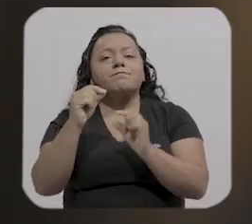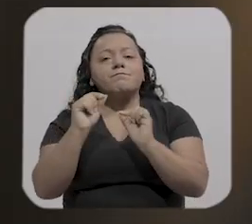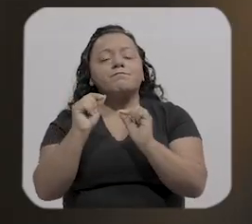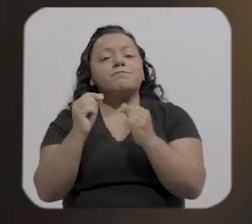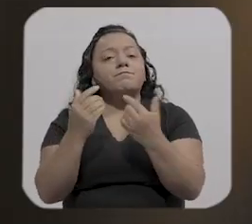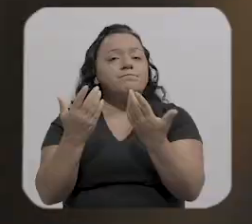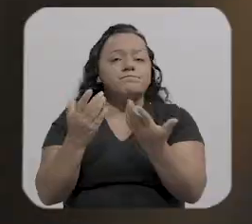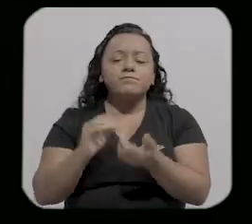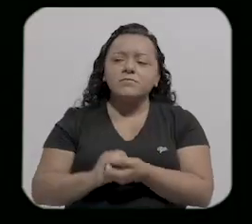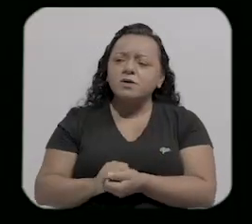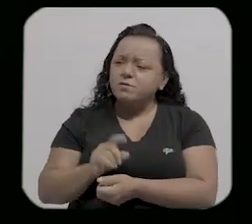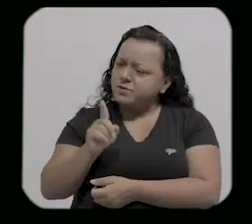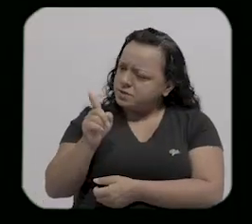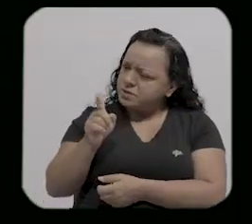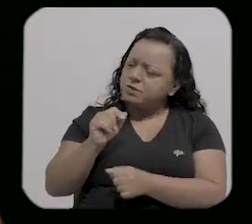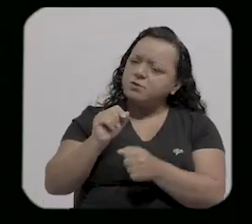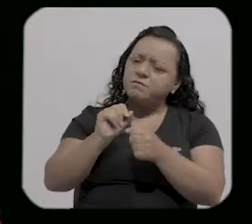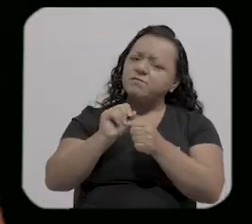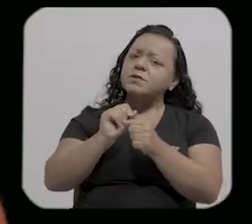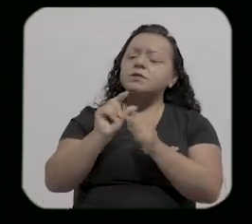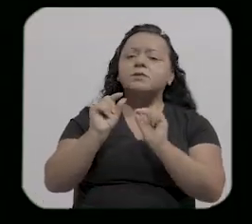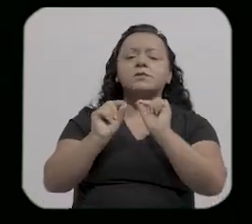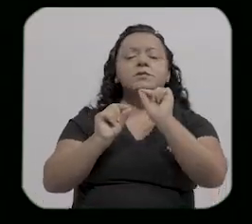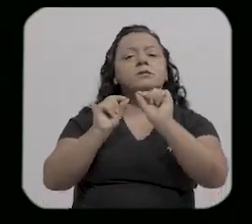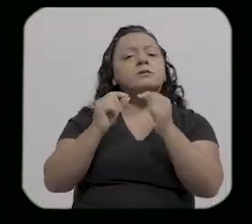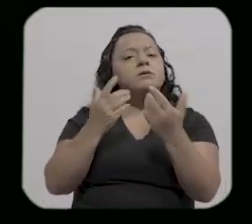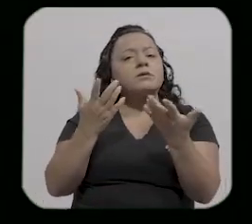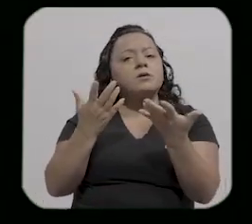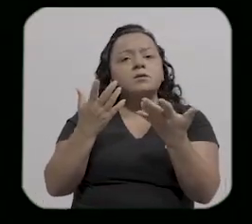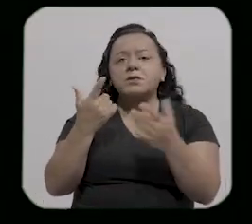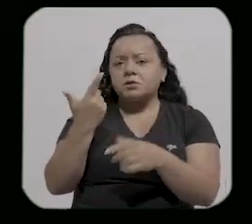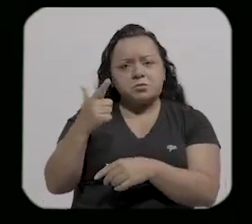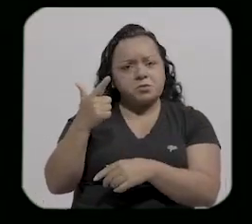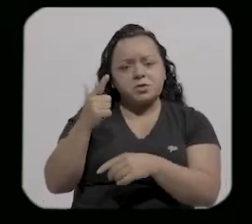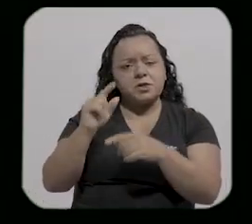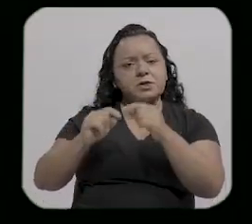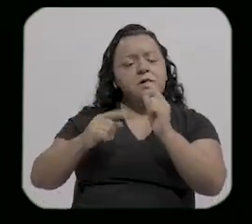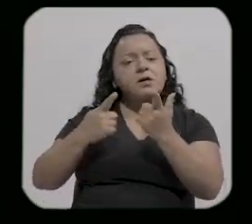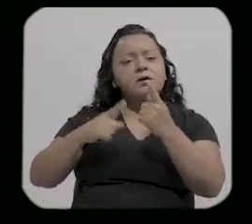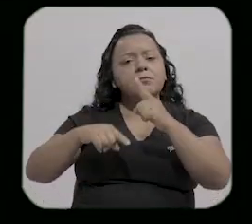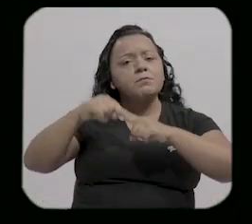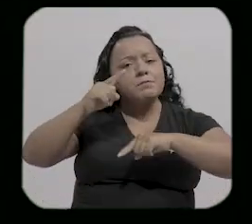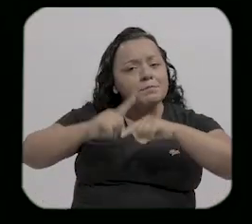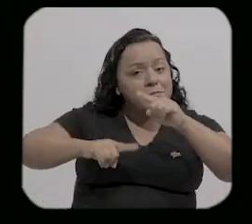começou, né? Você já fazia, porque você não tinha um